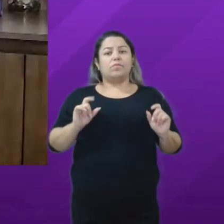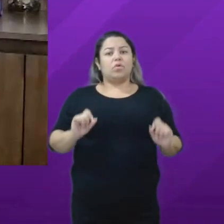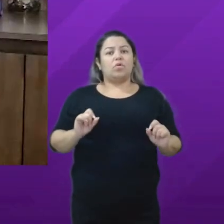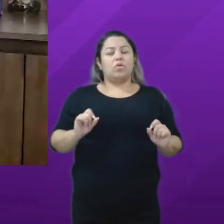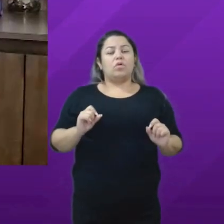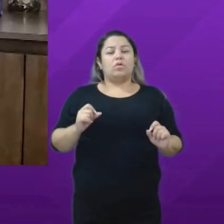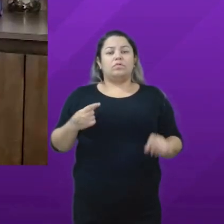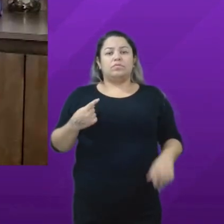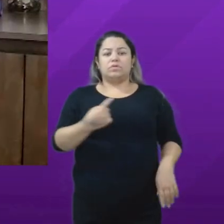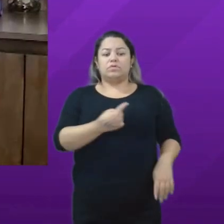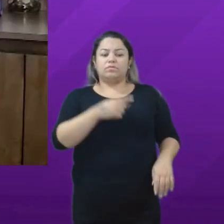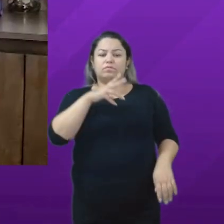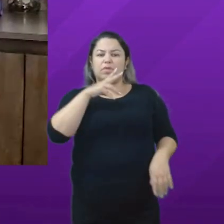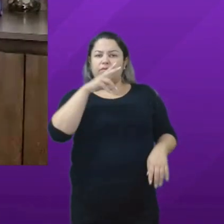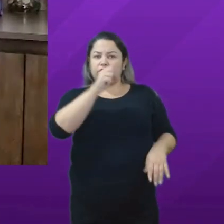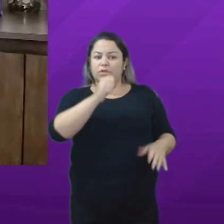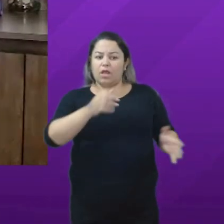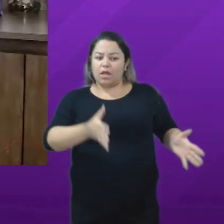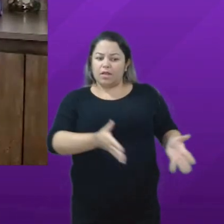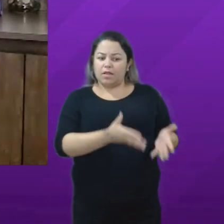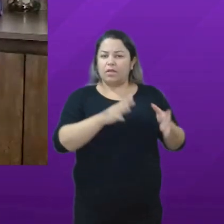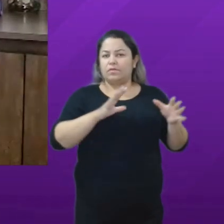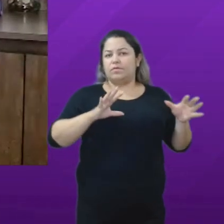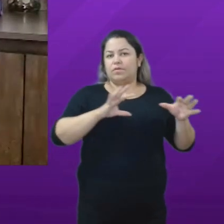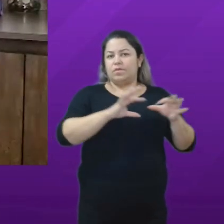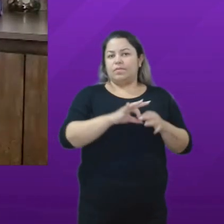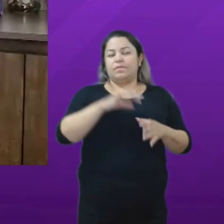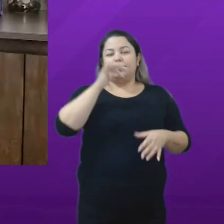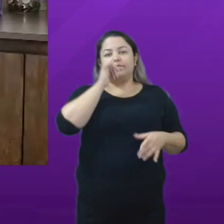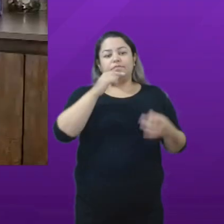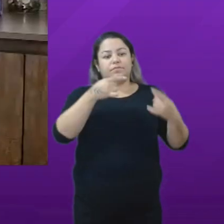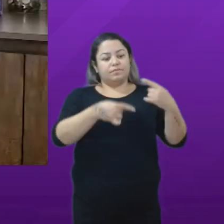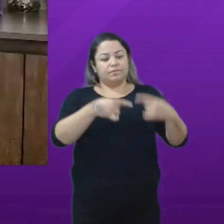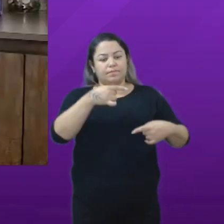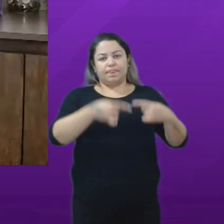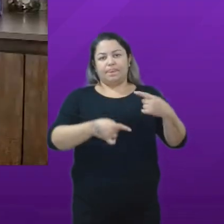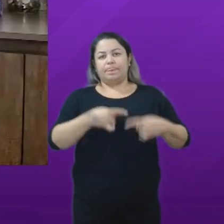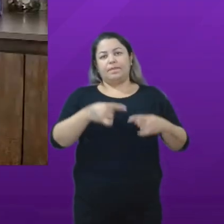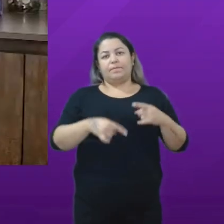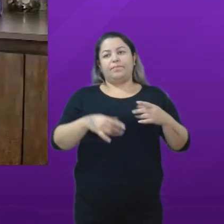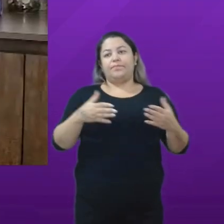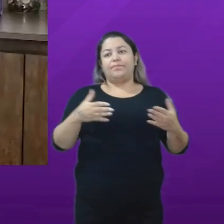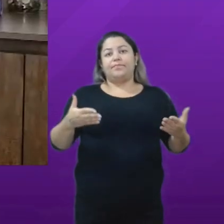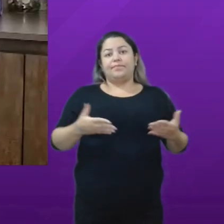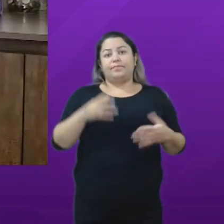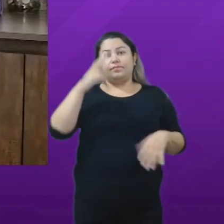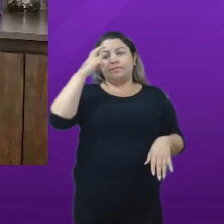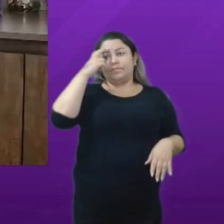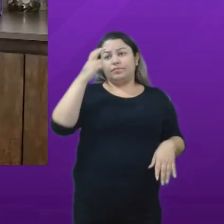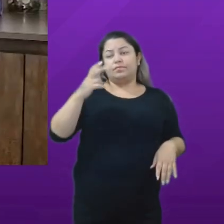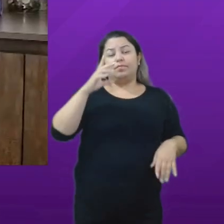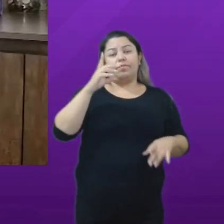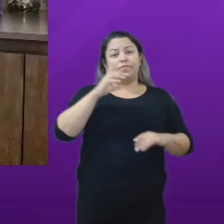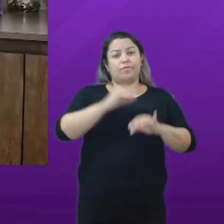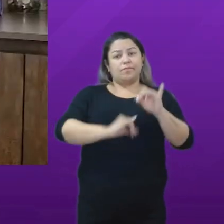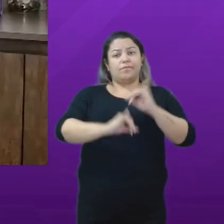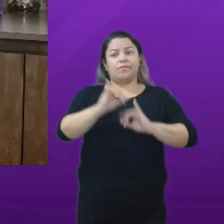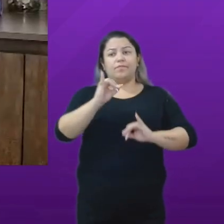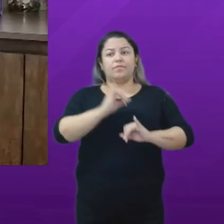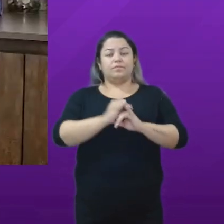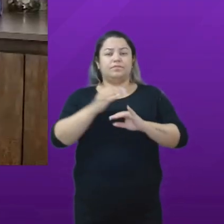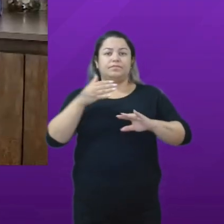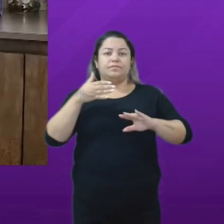vai fortalecer mais mulheres a discutirem a política de cultura digital nesse momento? E na hora que entrar em pauta, essas mulheres